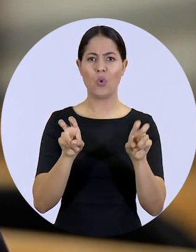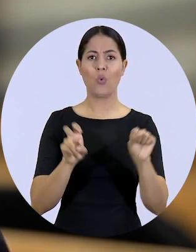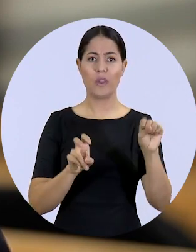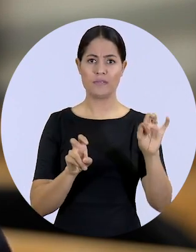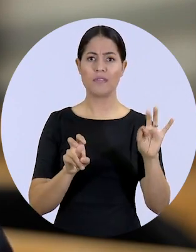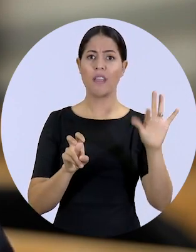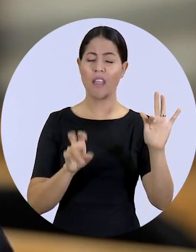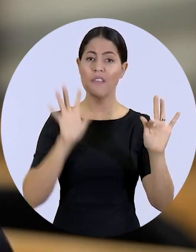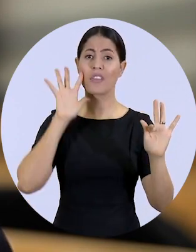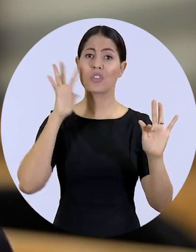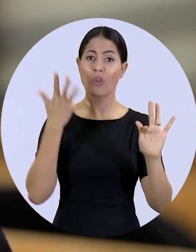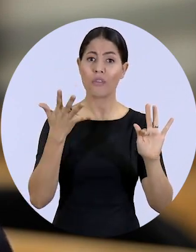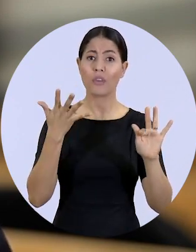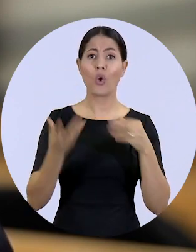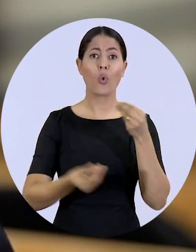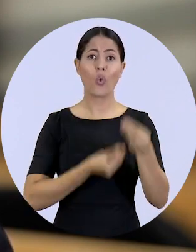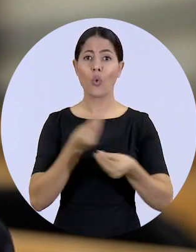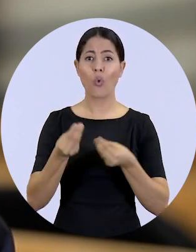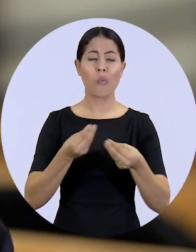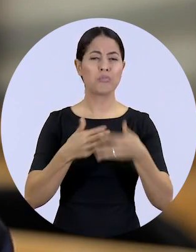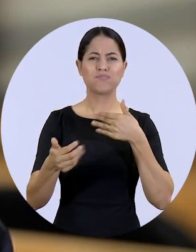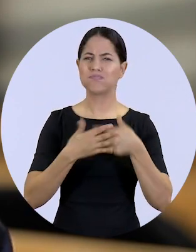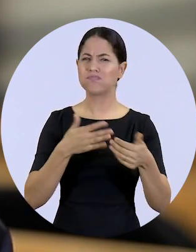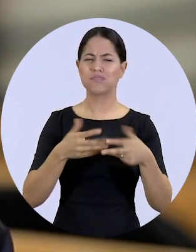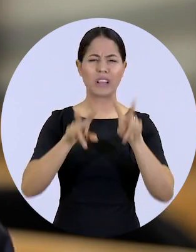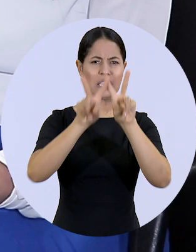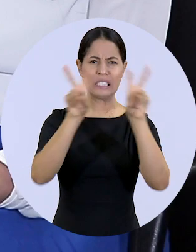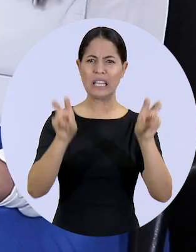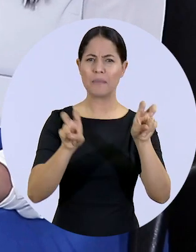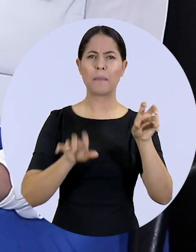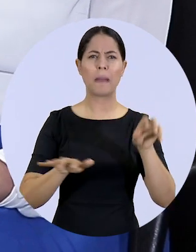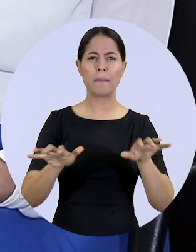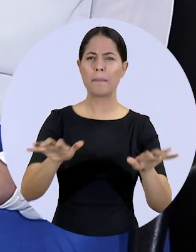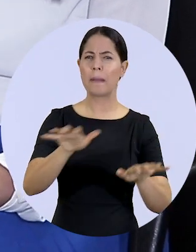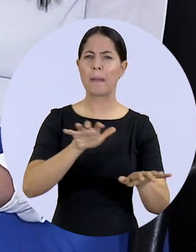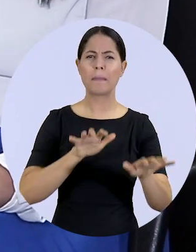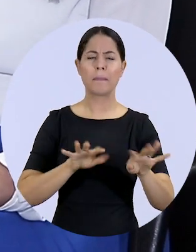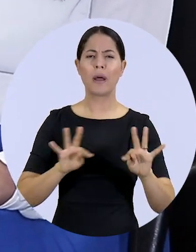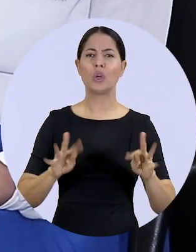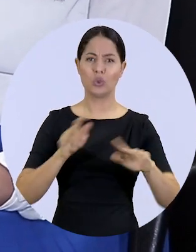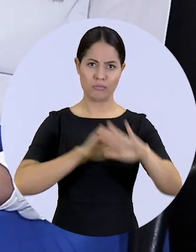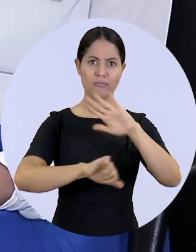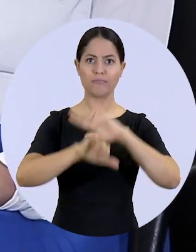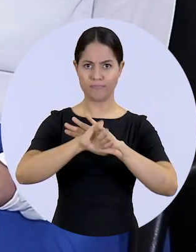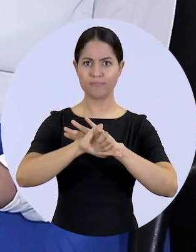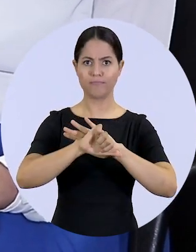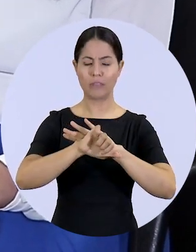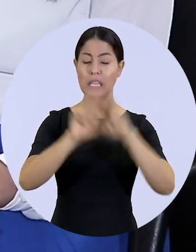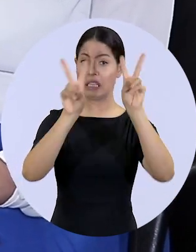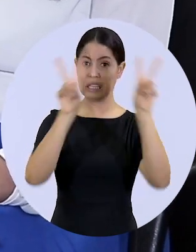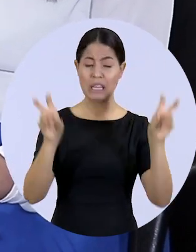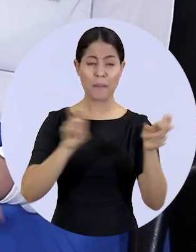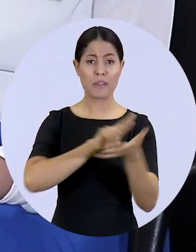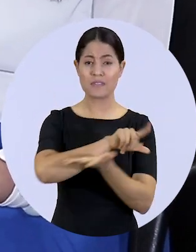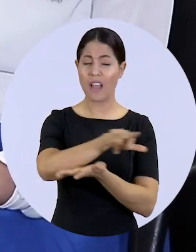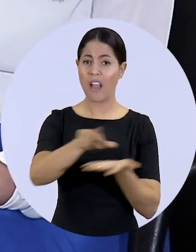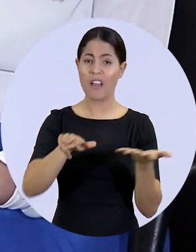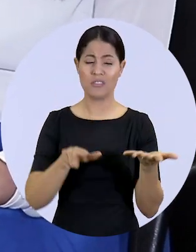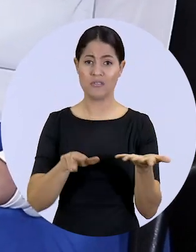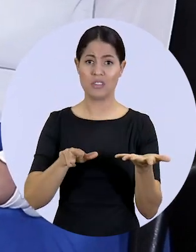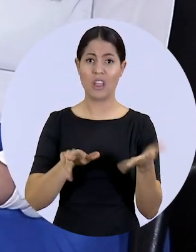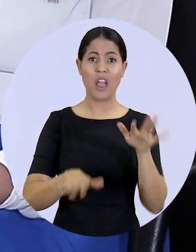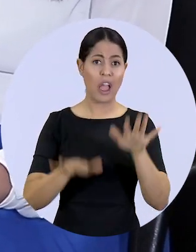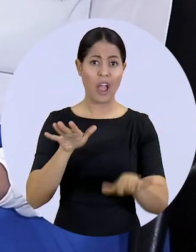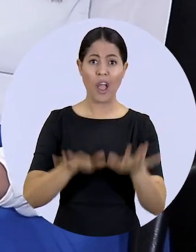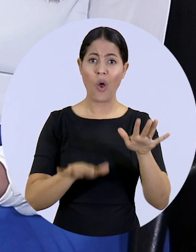Tribunal Federal. Então, o Supremo acaba decidindo em todo tipo de matéria, né? Dentro das ciências criminais eu estou falando, mas em todo tipo de